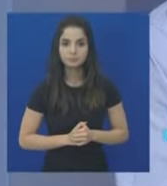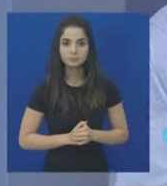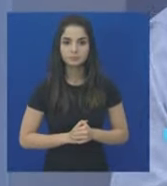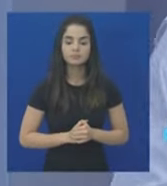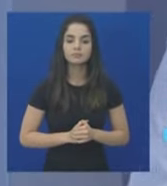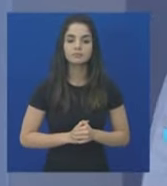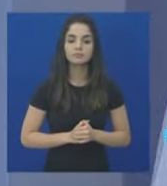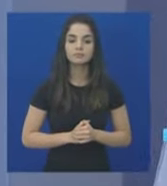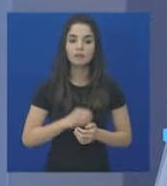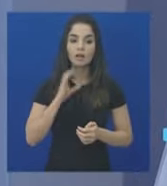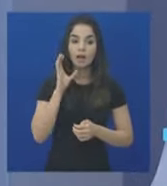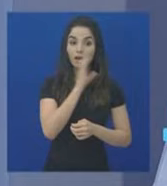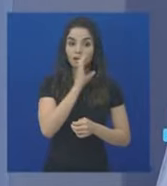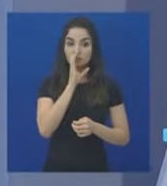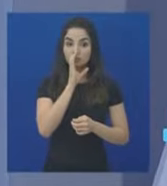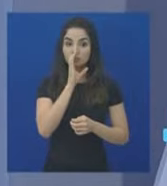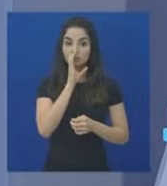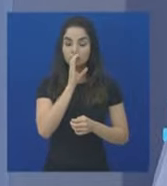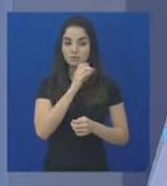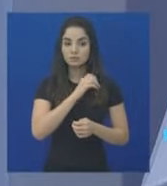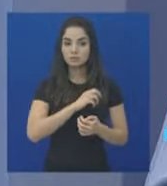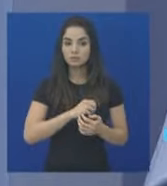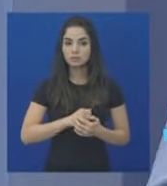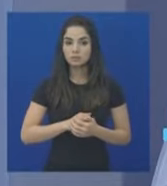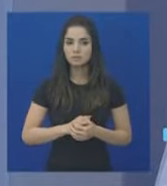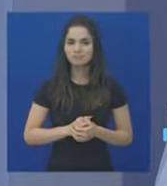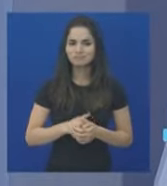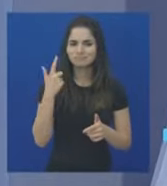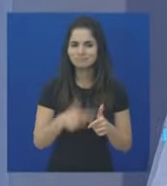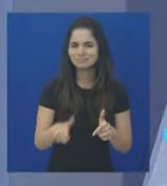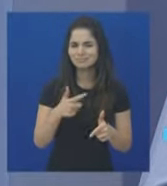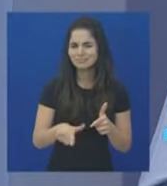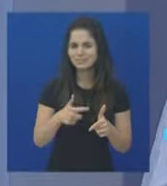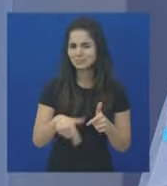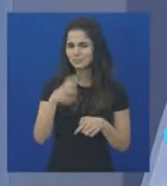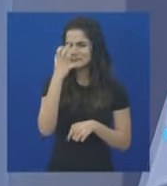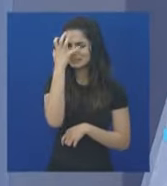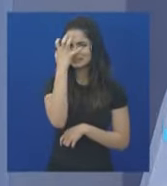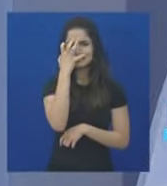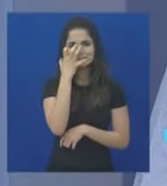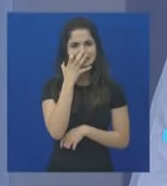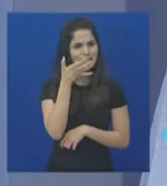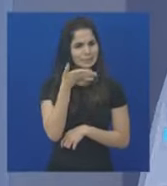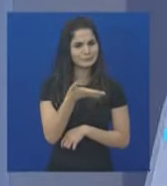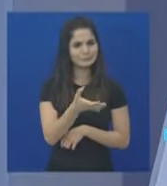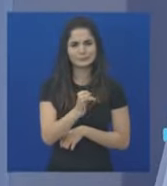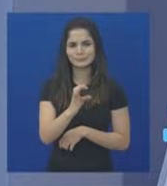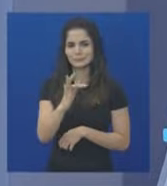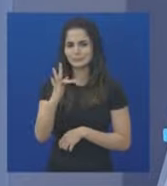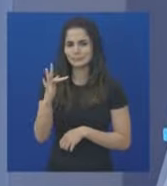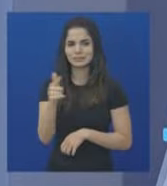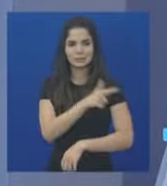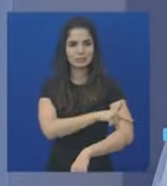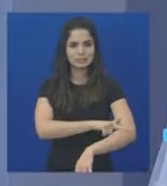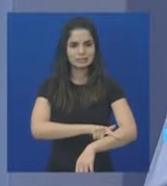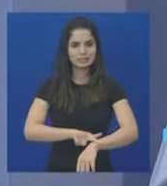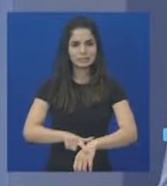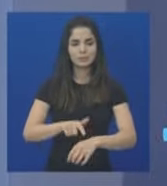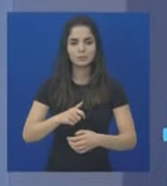Bem, imediato, imediatamente, é um problema muito grave que alcançamos em Cabo Frio com problemas de educação.